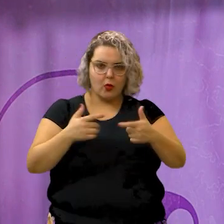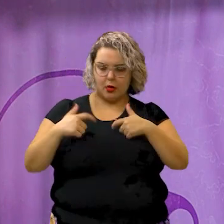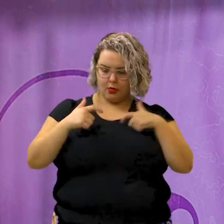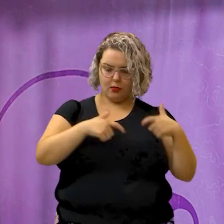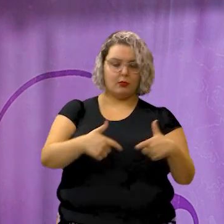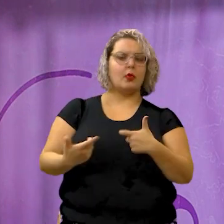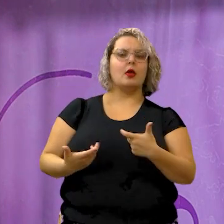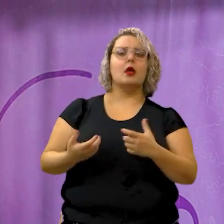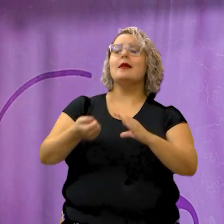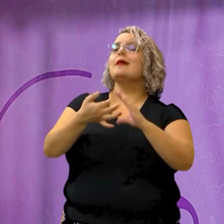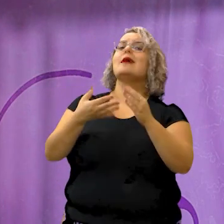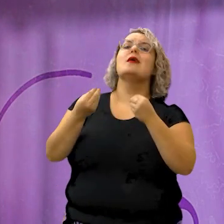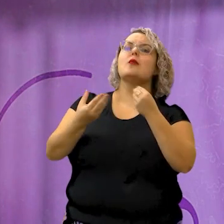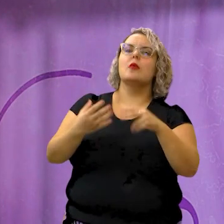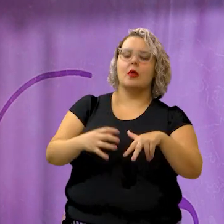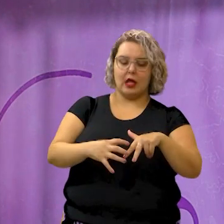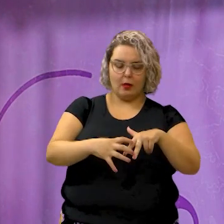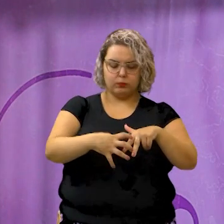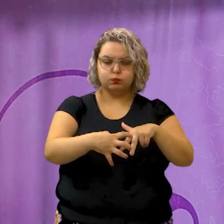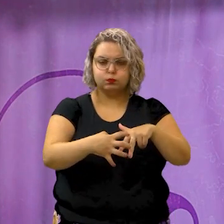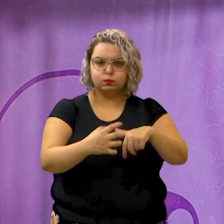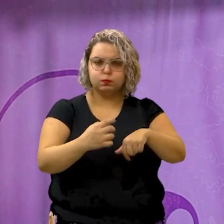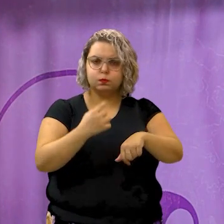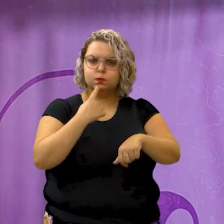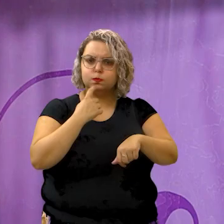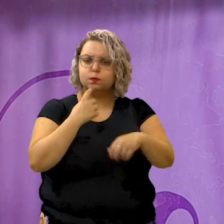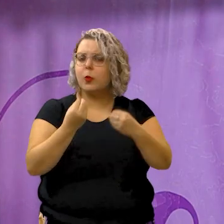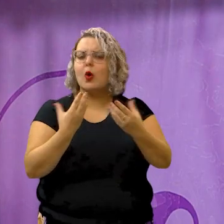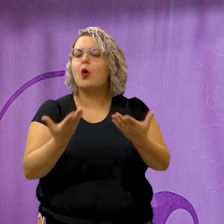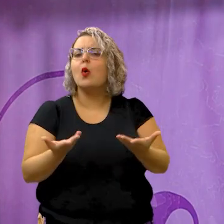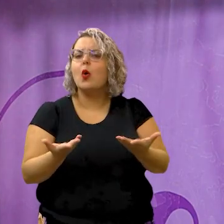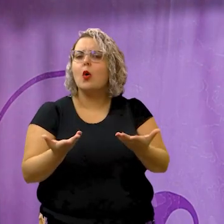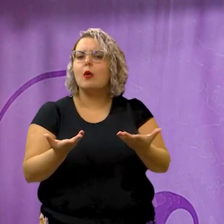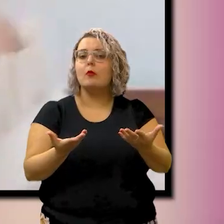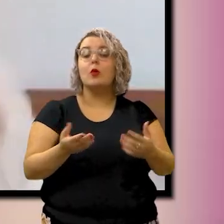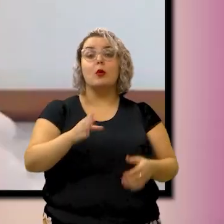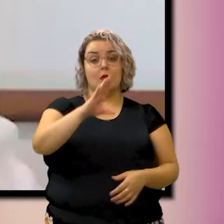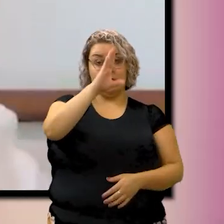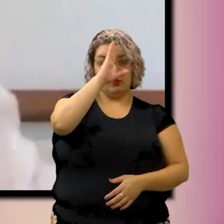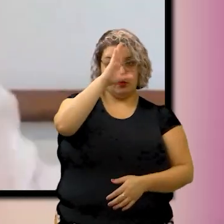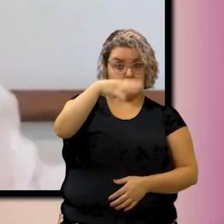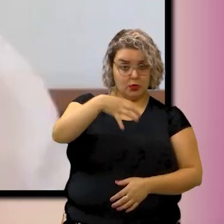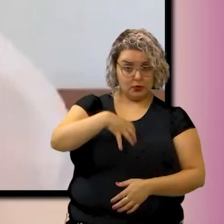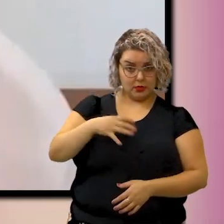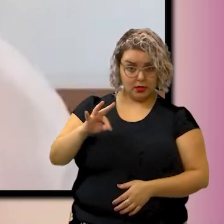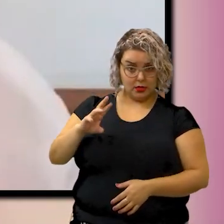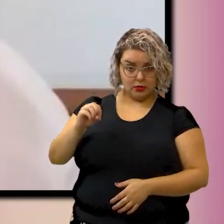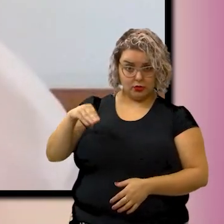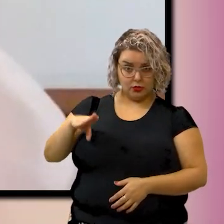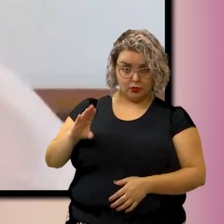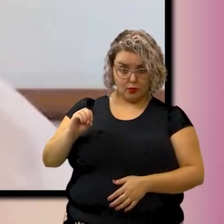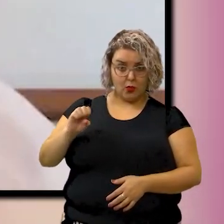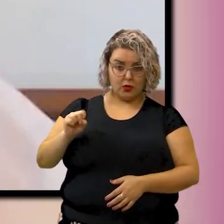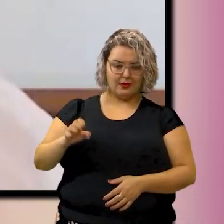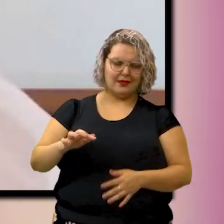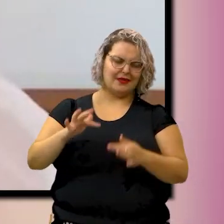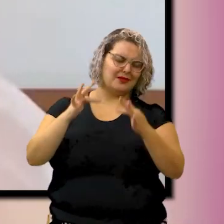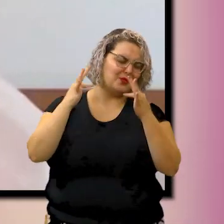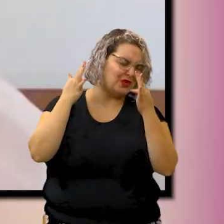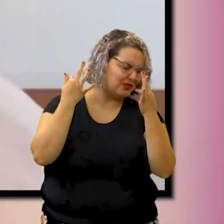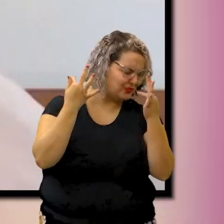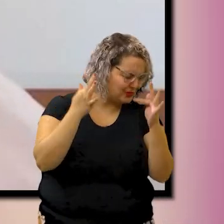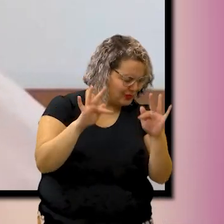corpo. E ela se caracteriza como, doutora? É inchaço, vermelhidão? O principal sintoma da trombose é a